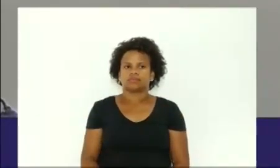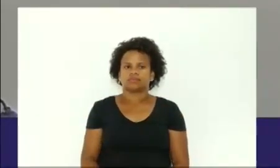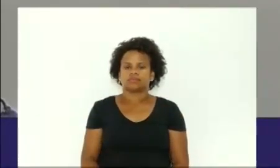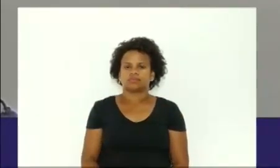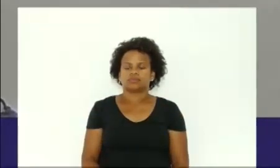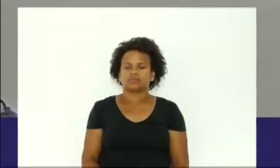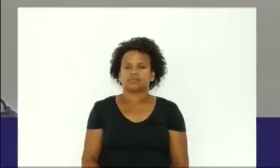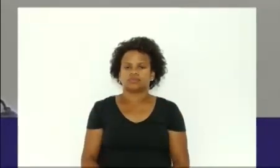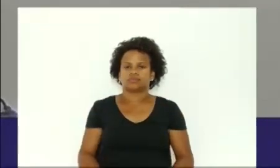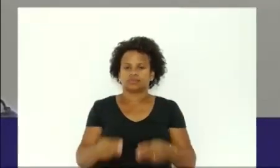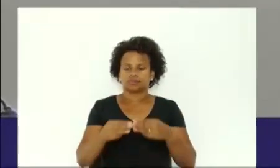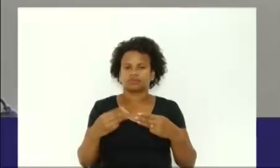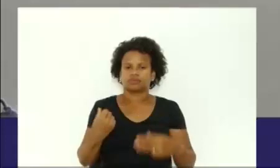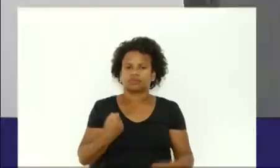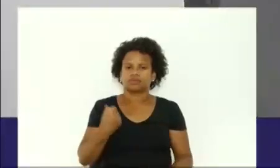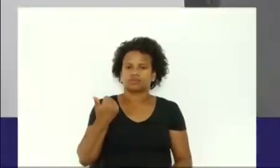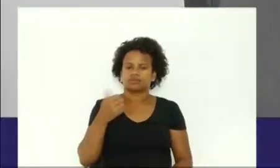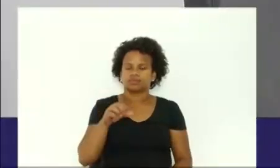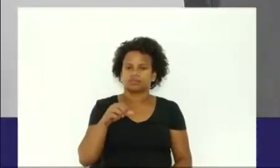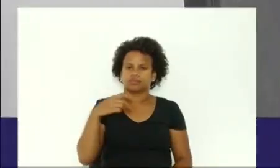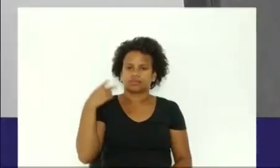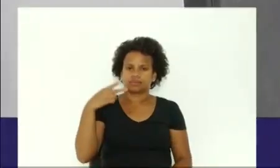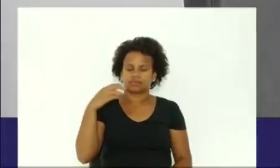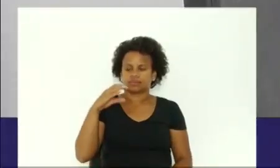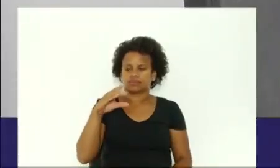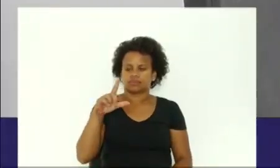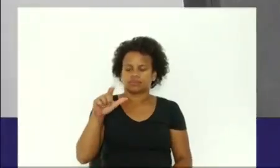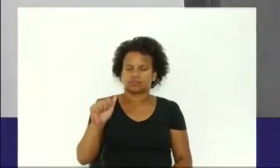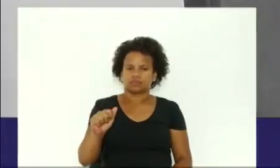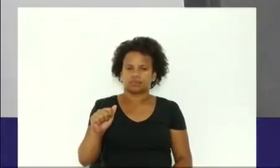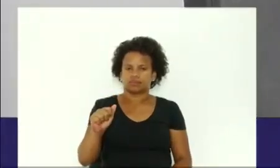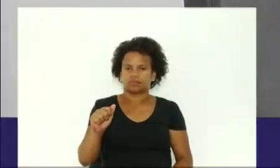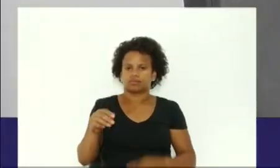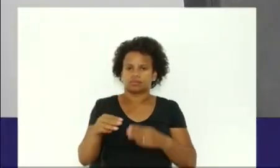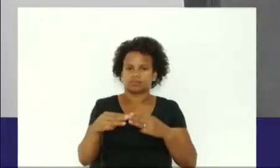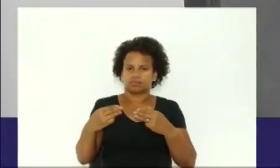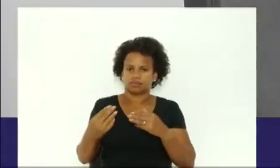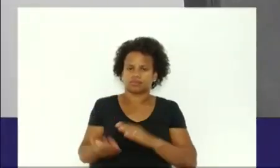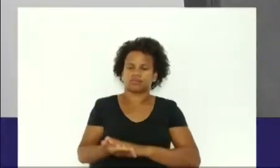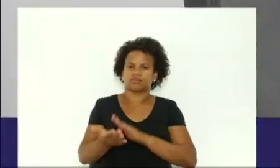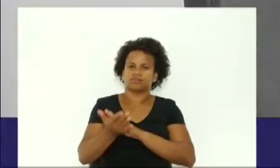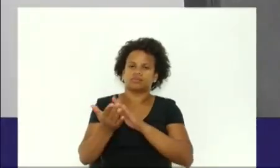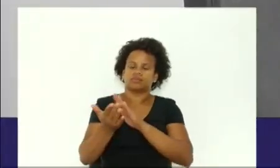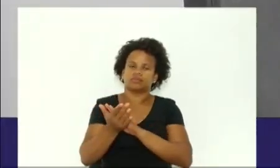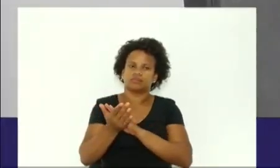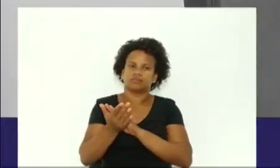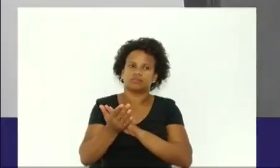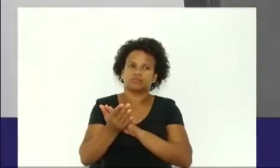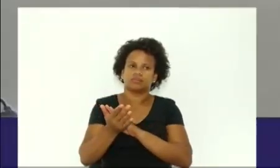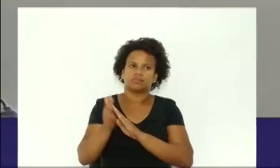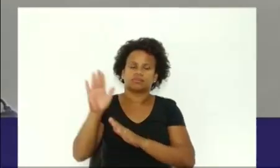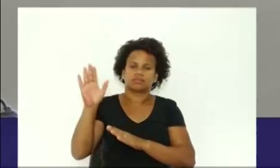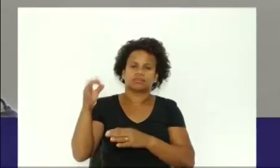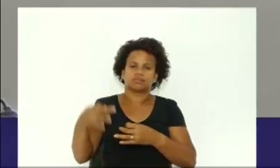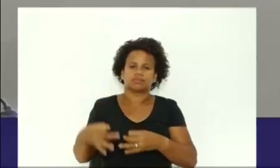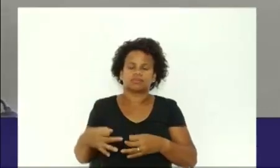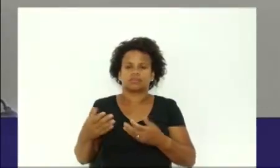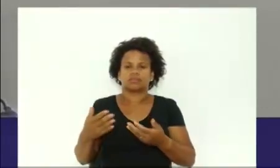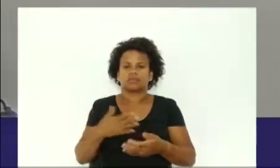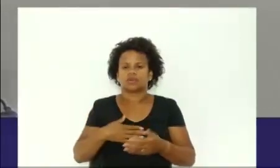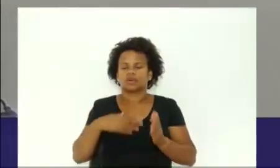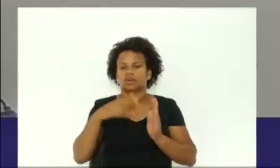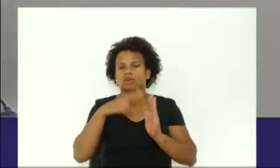Moção número 19, de autoria do vereador Kula. Moção de congratulações. Questão de ordem. Eu gostaria que fosse